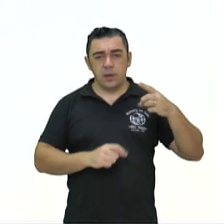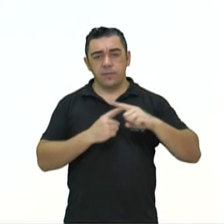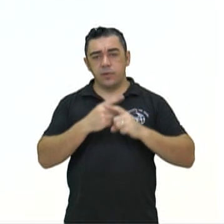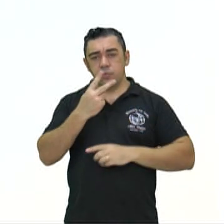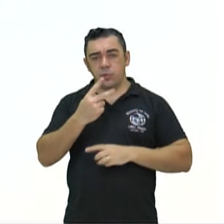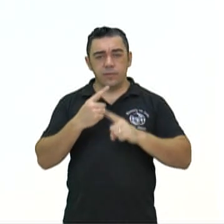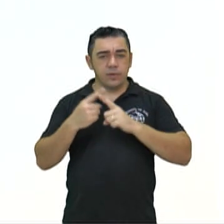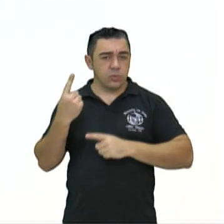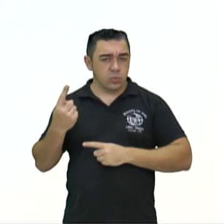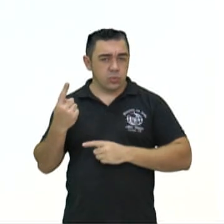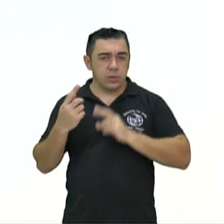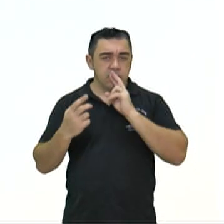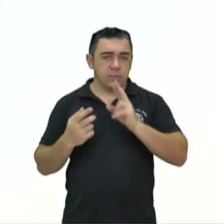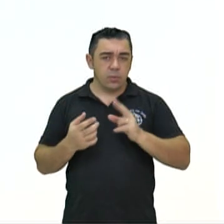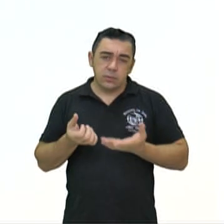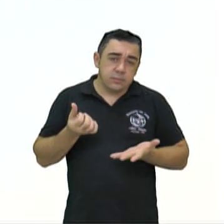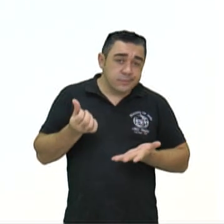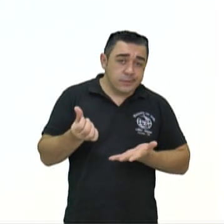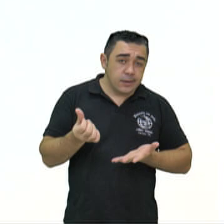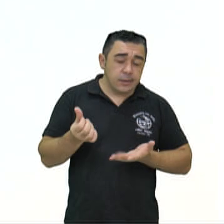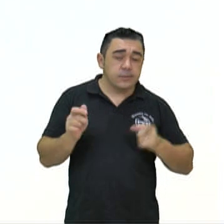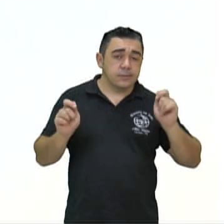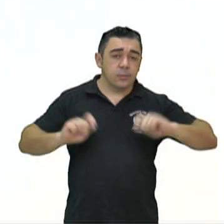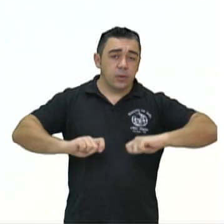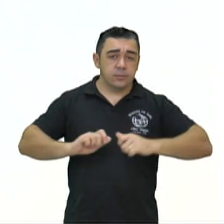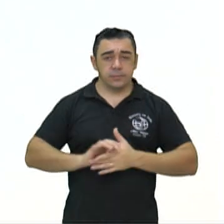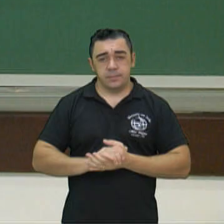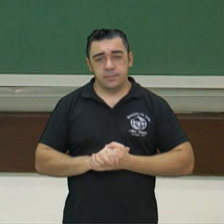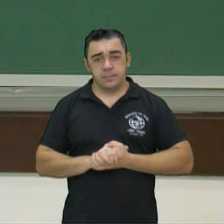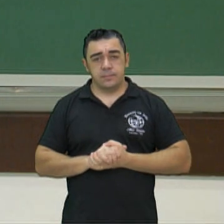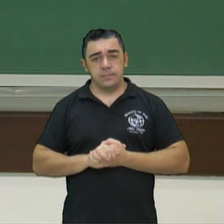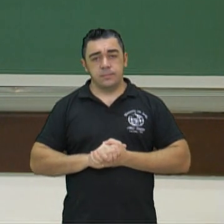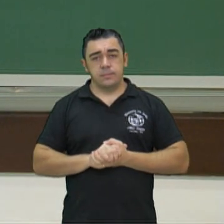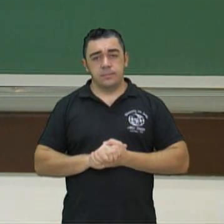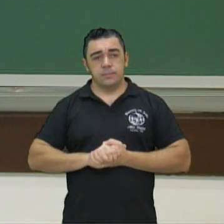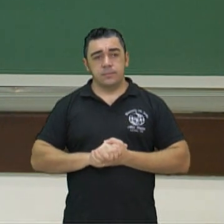2 vezes 1 resulta em 6 possibilidades.